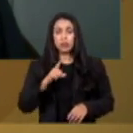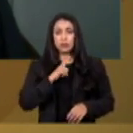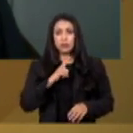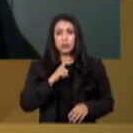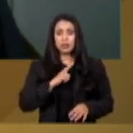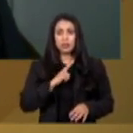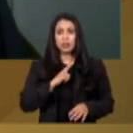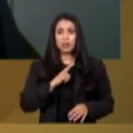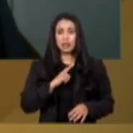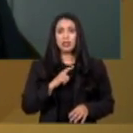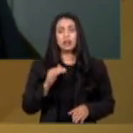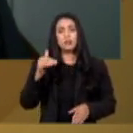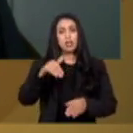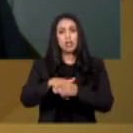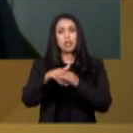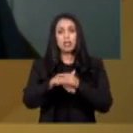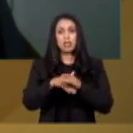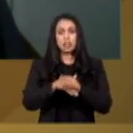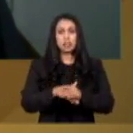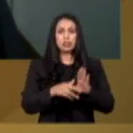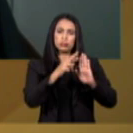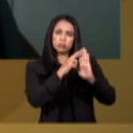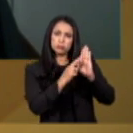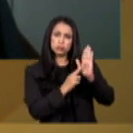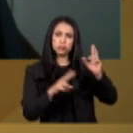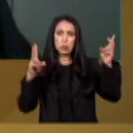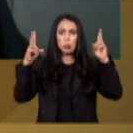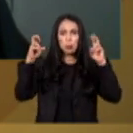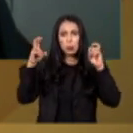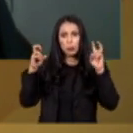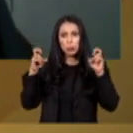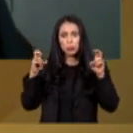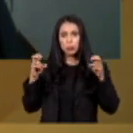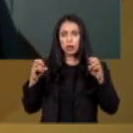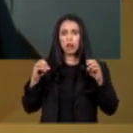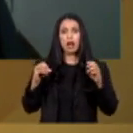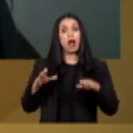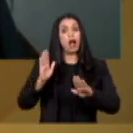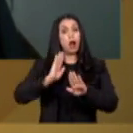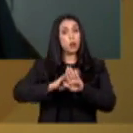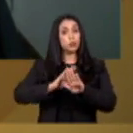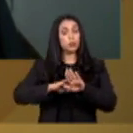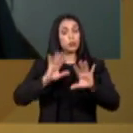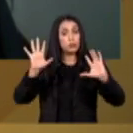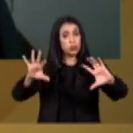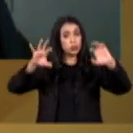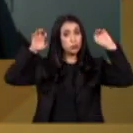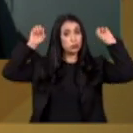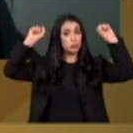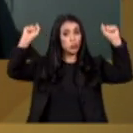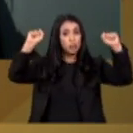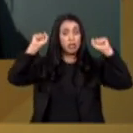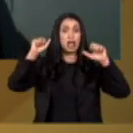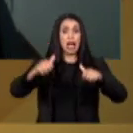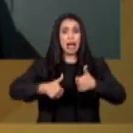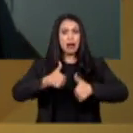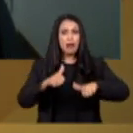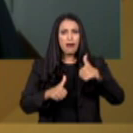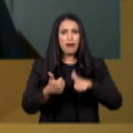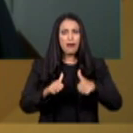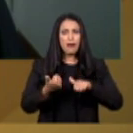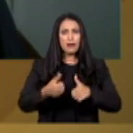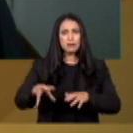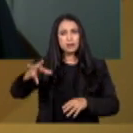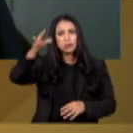no regramento da matéria homenageando a autonomia dos tribunais em última análise uma